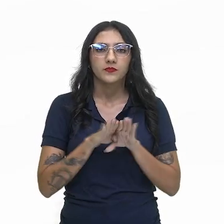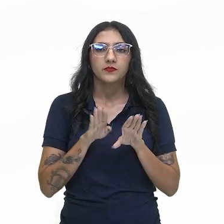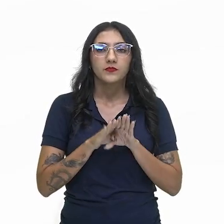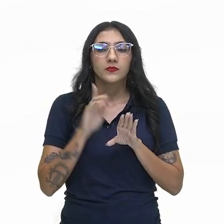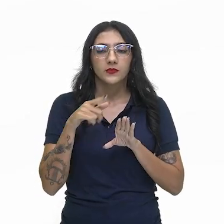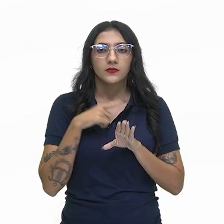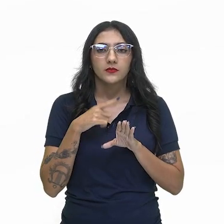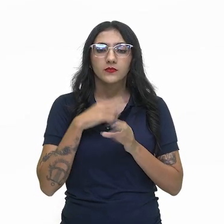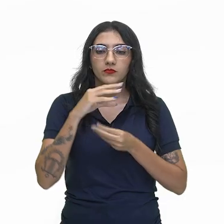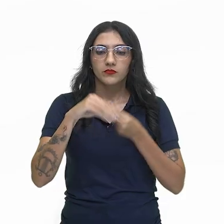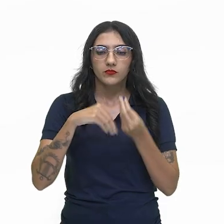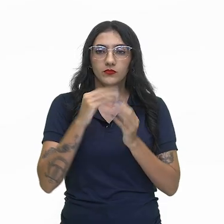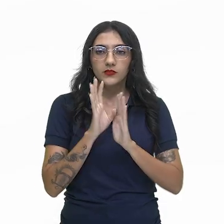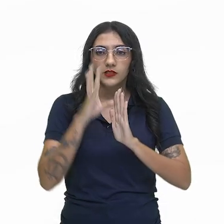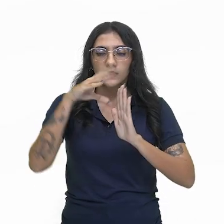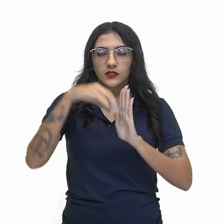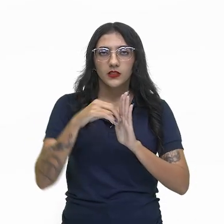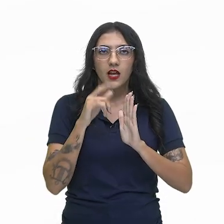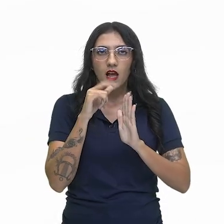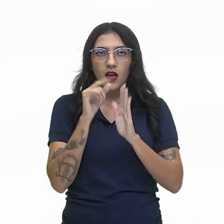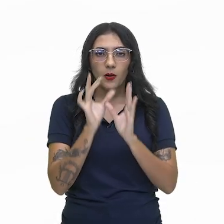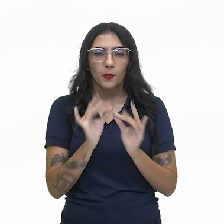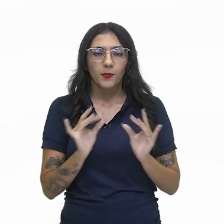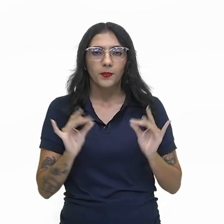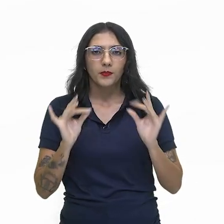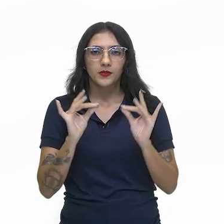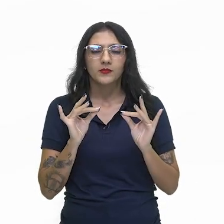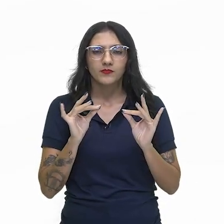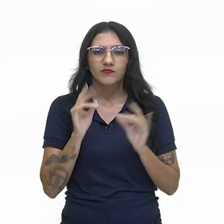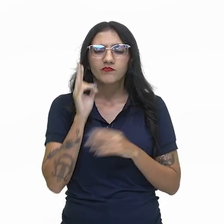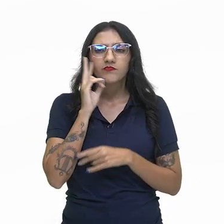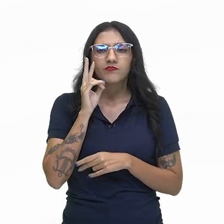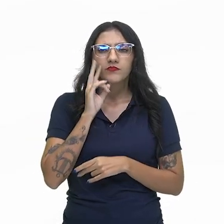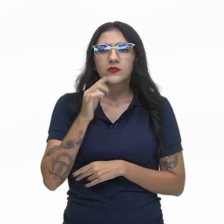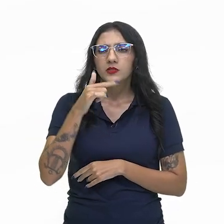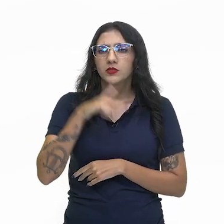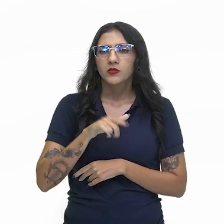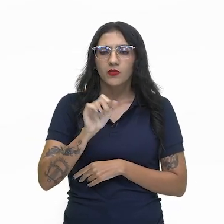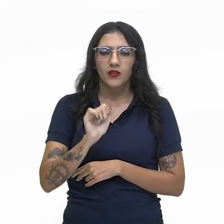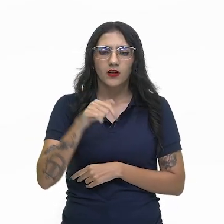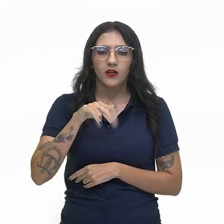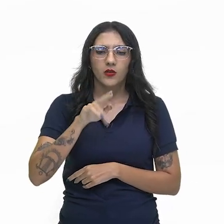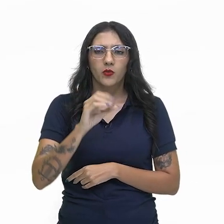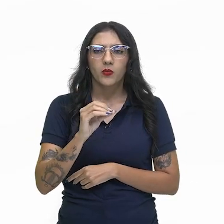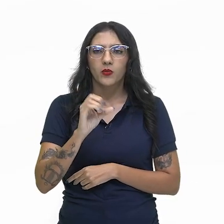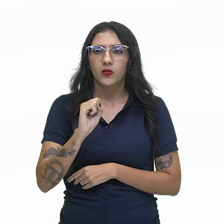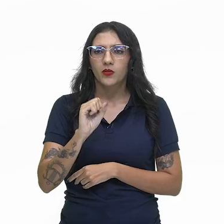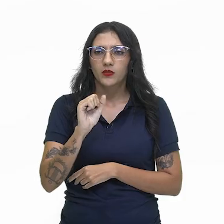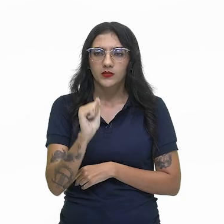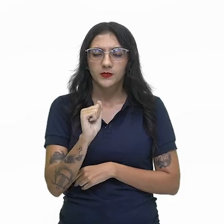solução aquosa. O que significa dizer, né, gente? Que quando uma